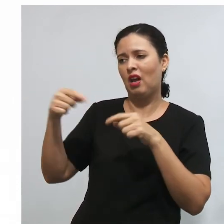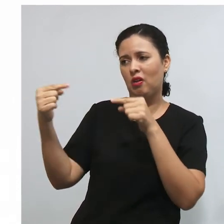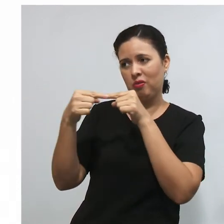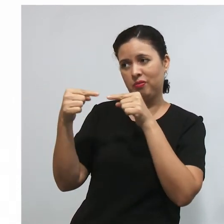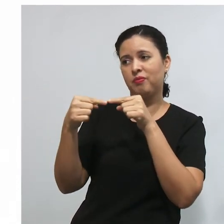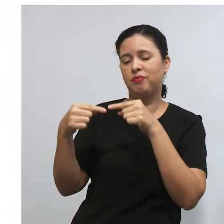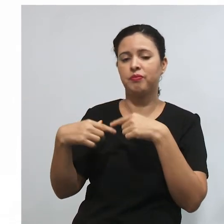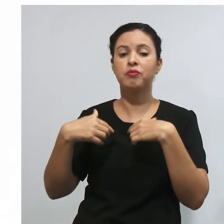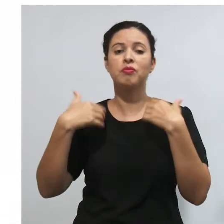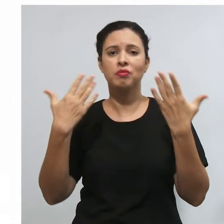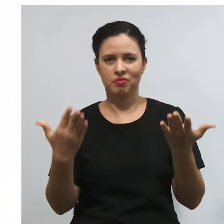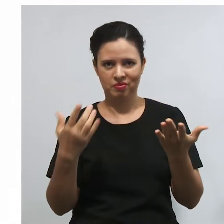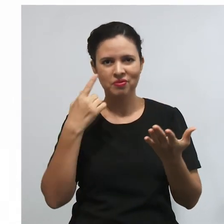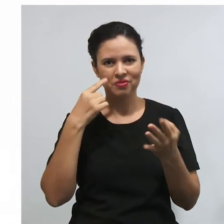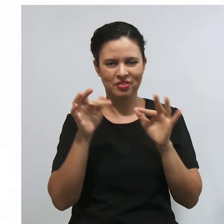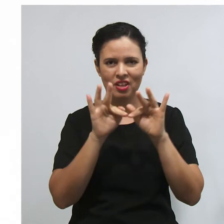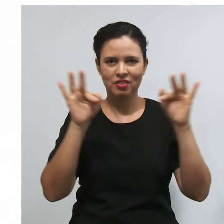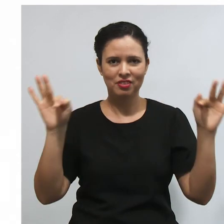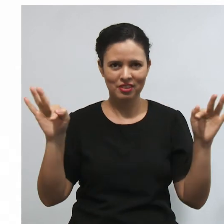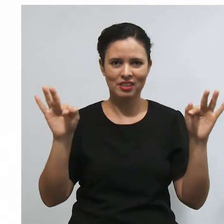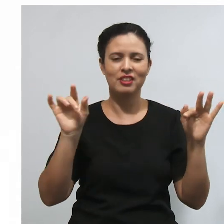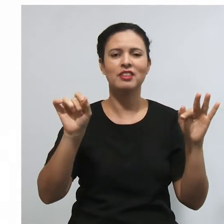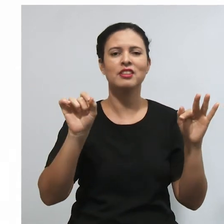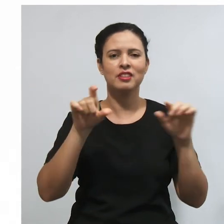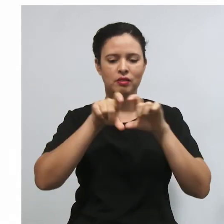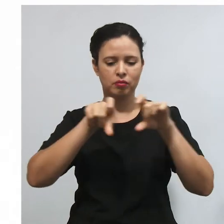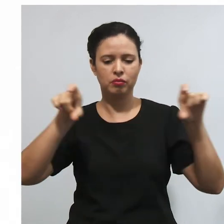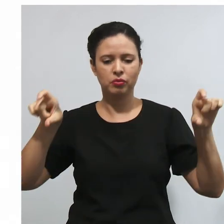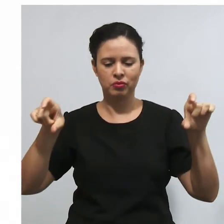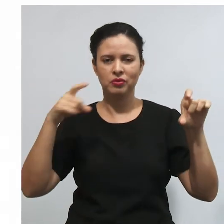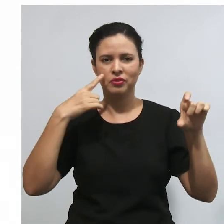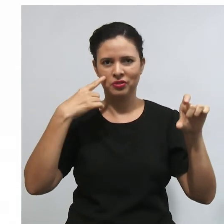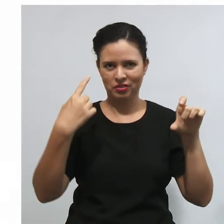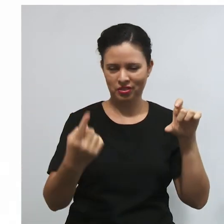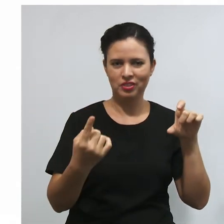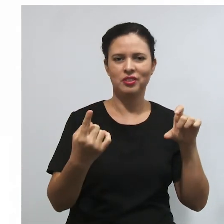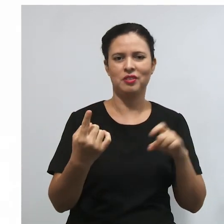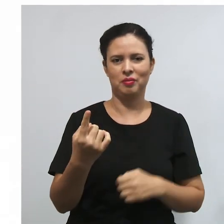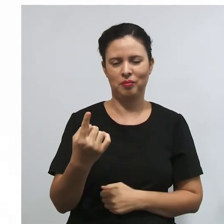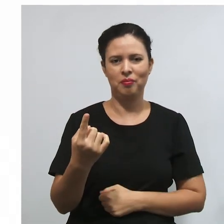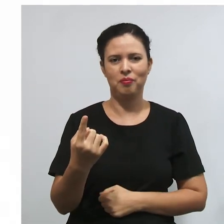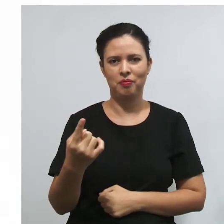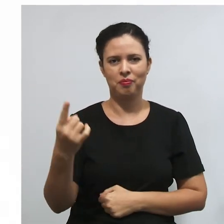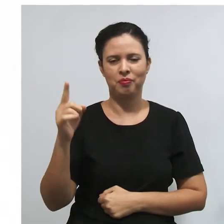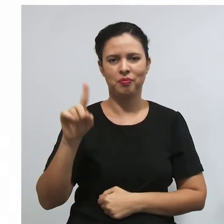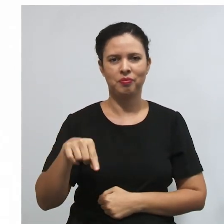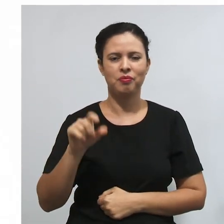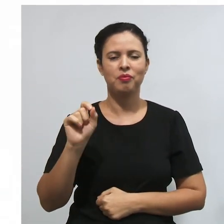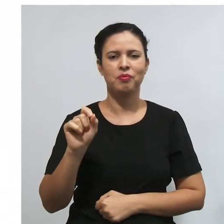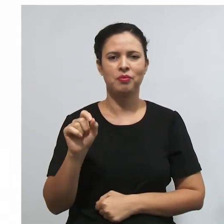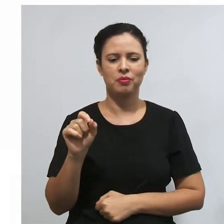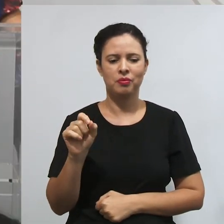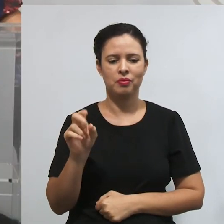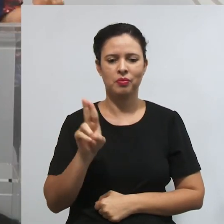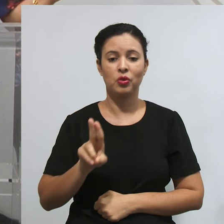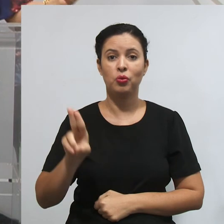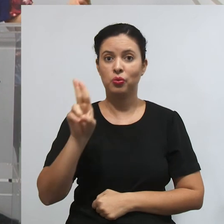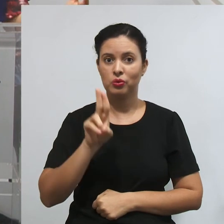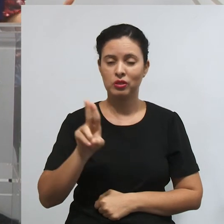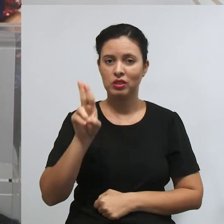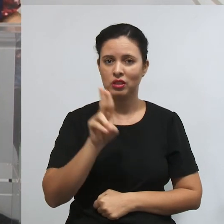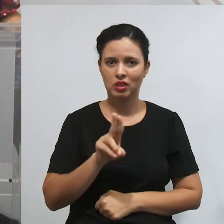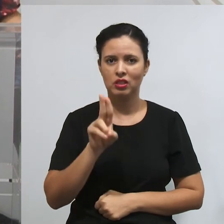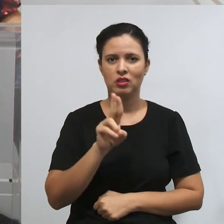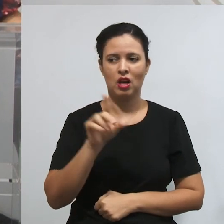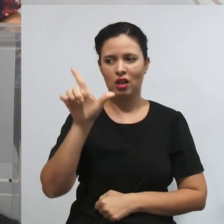Então, esta frase, né, nós estamos usando assim de certa forma, essa relação